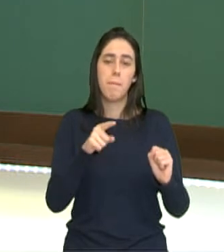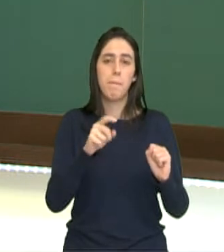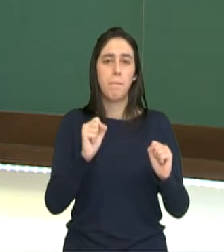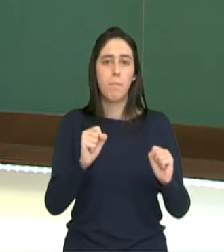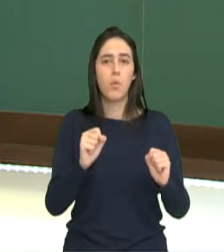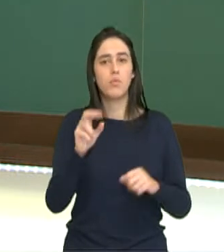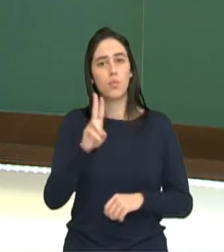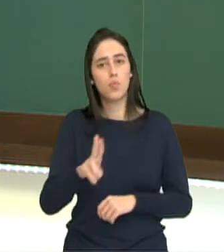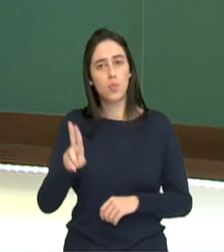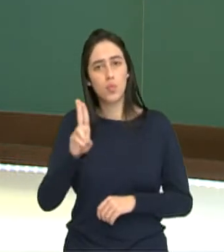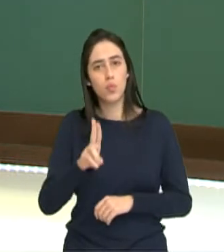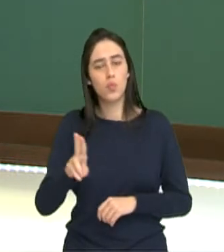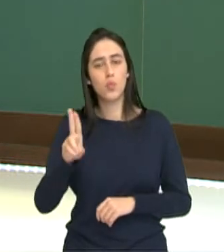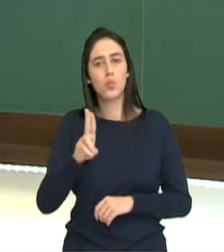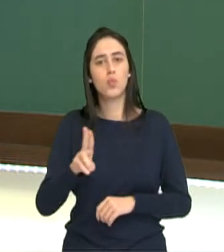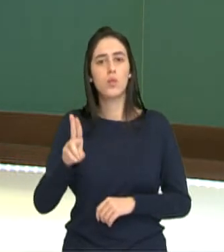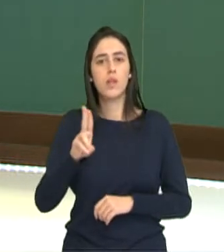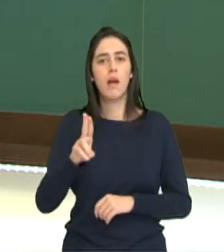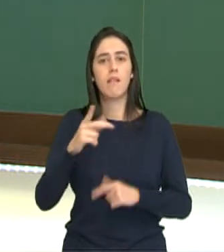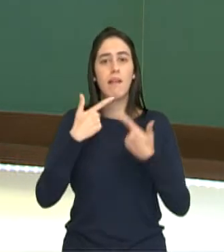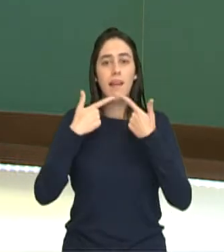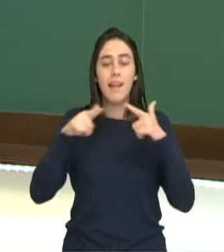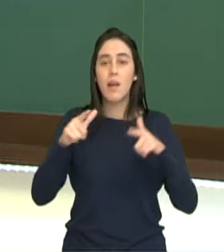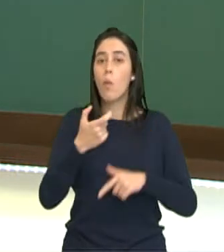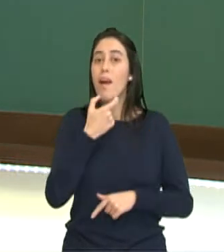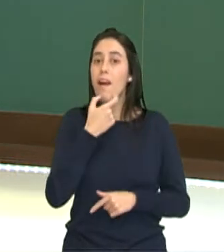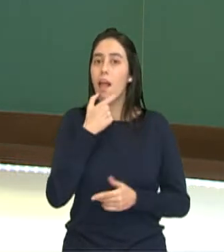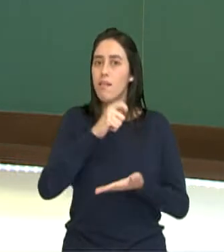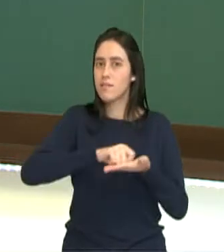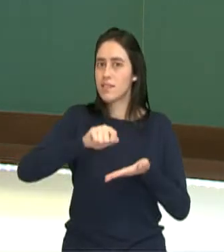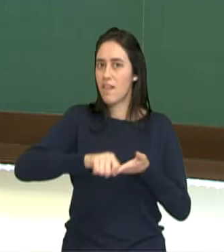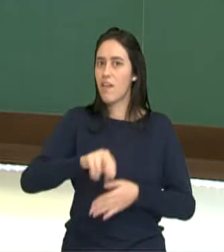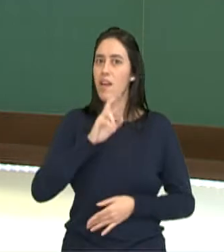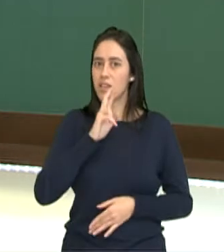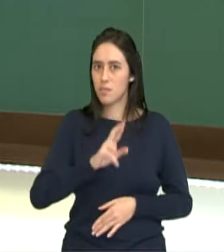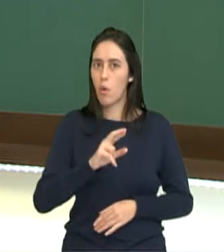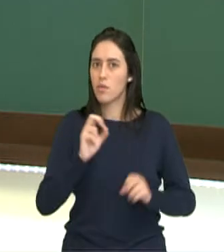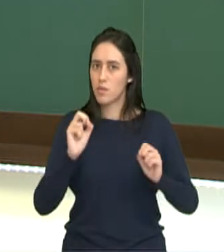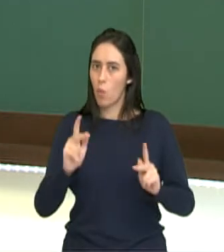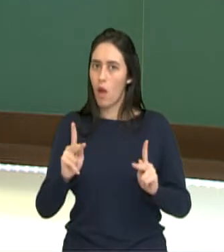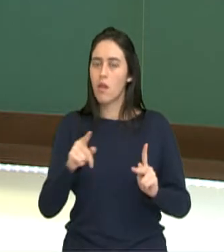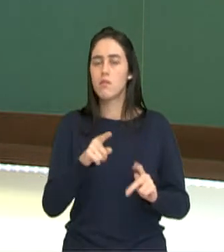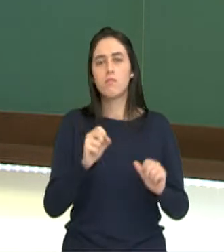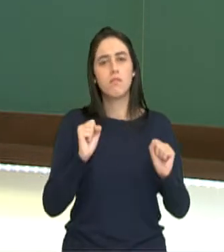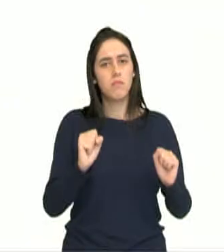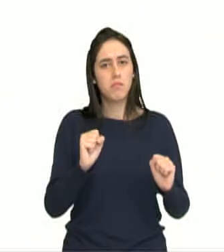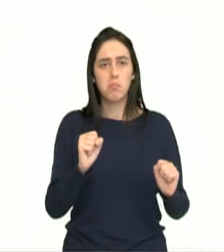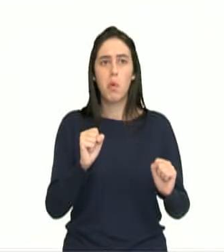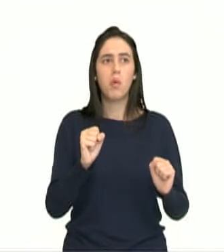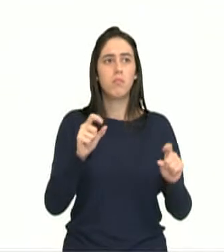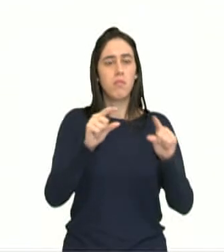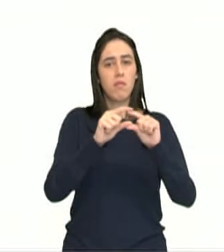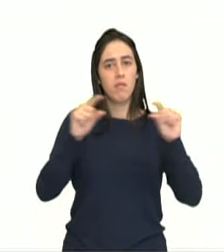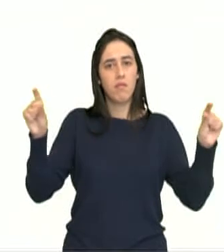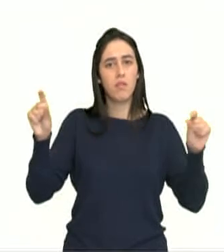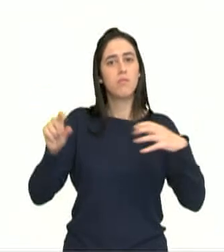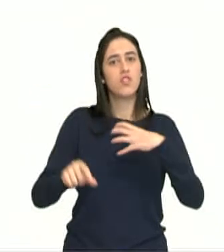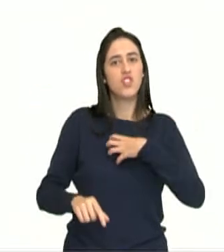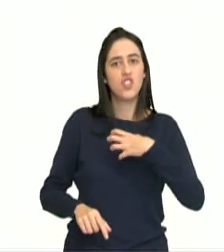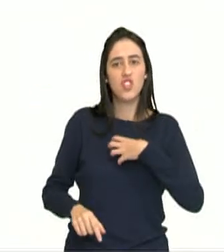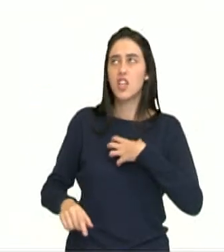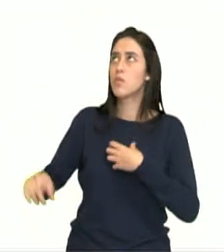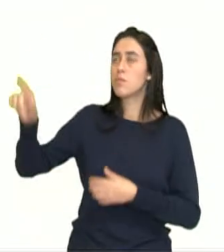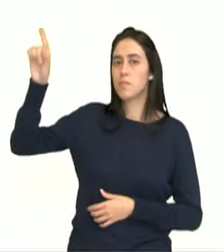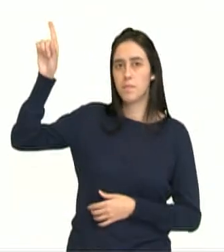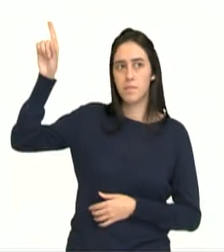se vocês utilizem aí, né, pessoal, a língua inglesa para fazer a resposta, vocês podem inclusive se valer da estrutura dada aí na pergunta,